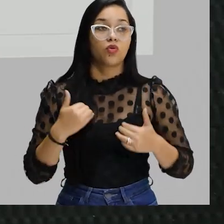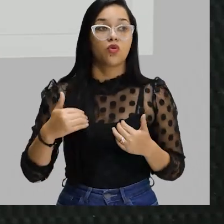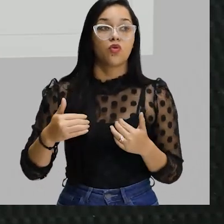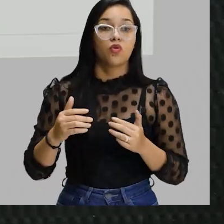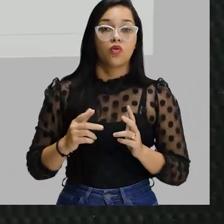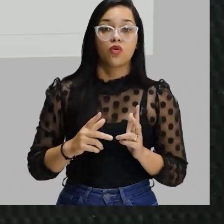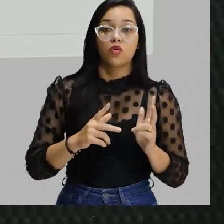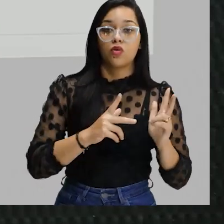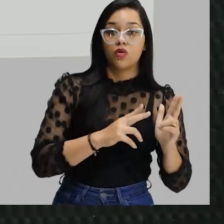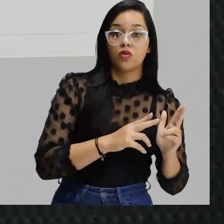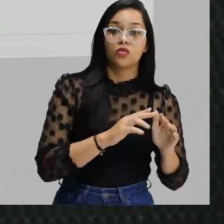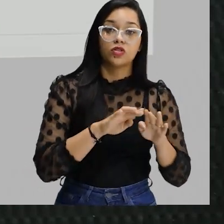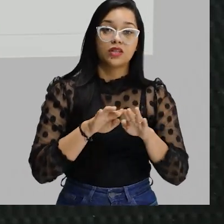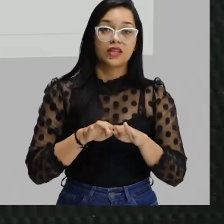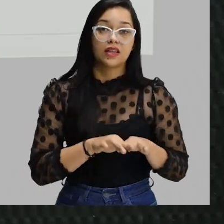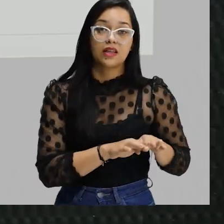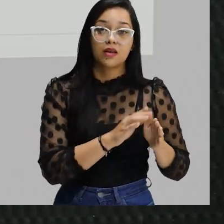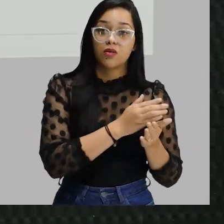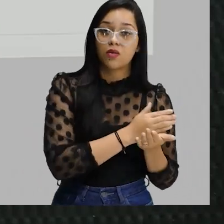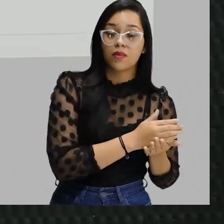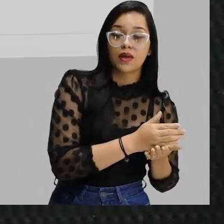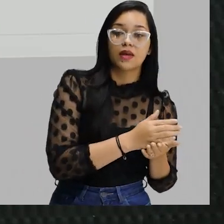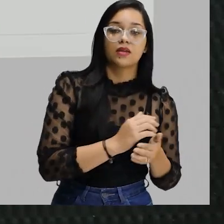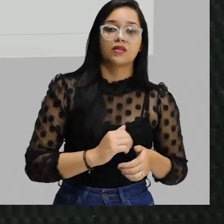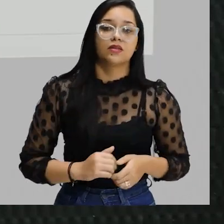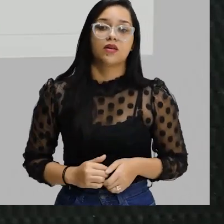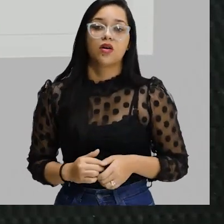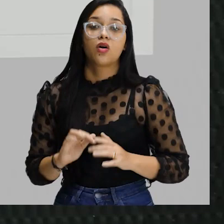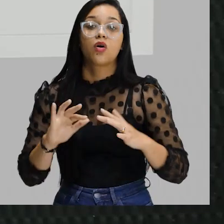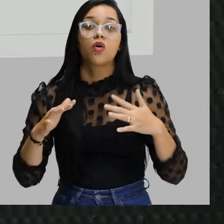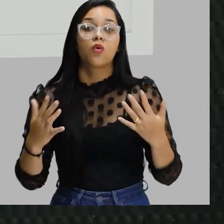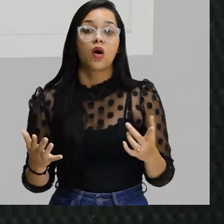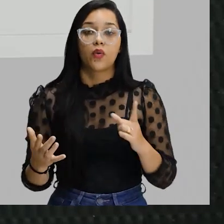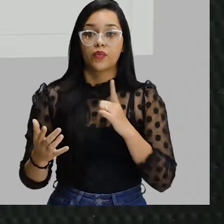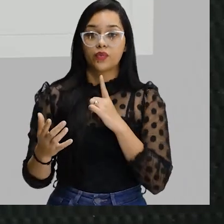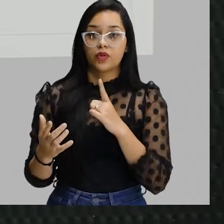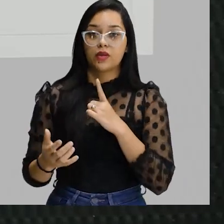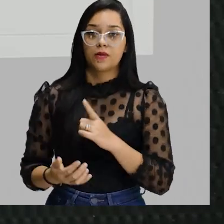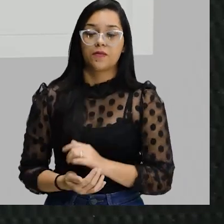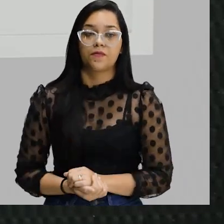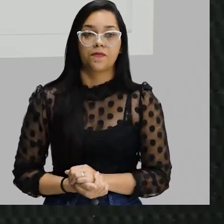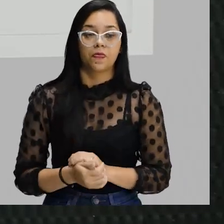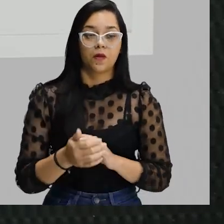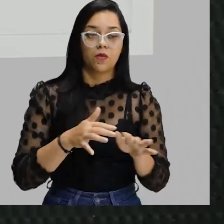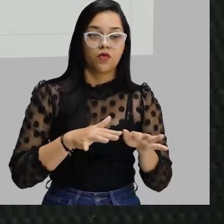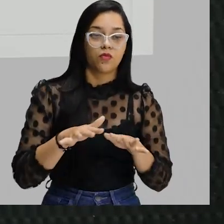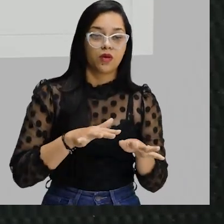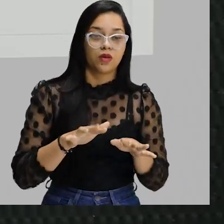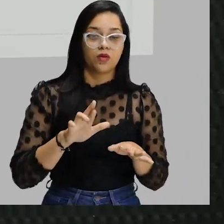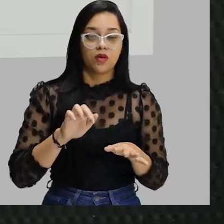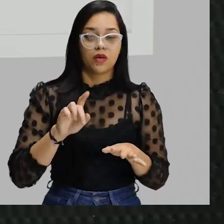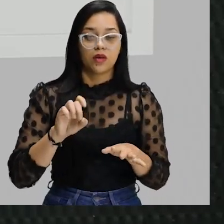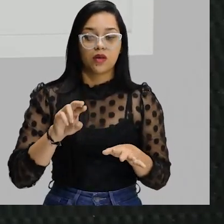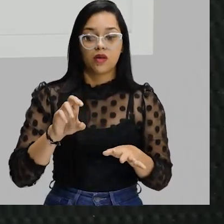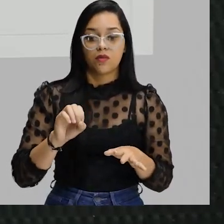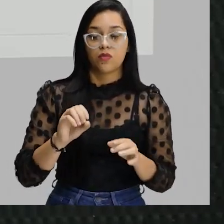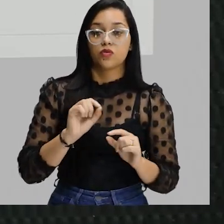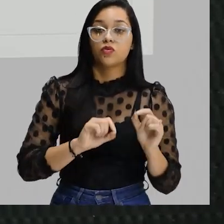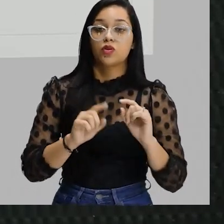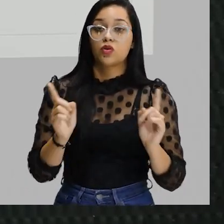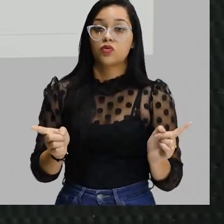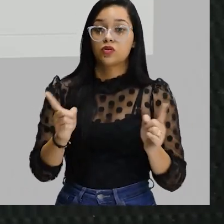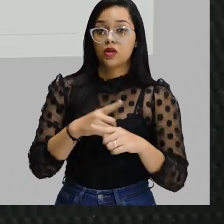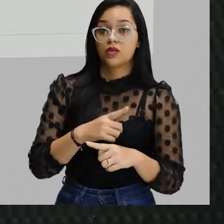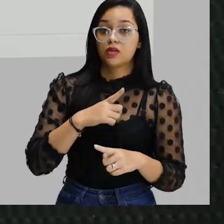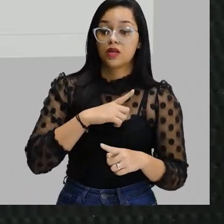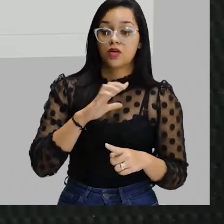no seu estado de equilíbrio, seu estado inicial. Que estado de equilíbrio é esse? Seja um movimento ou repouso. Isso quando